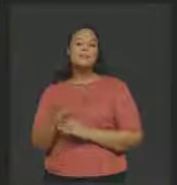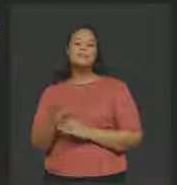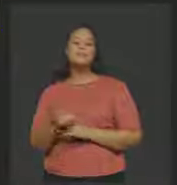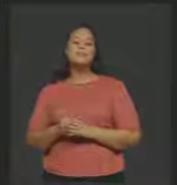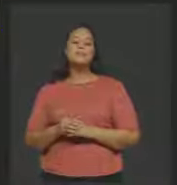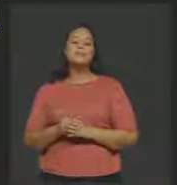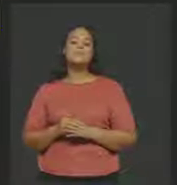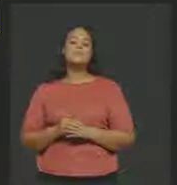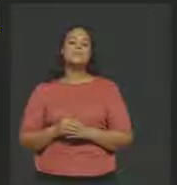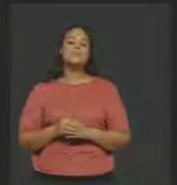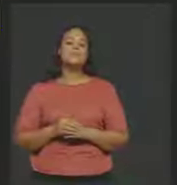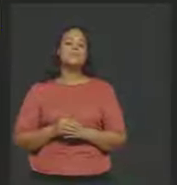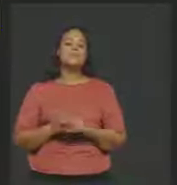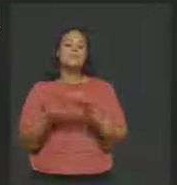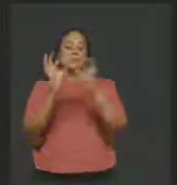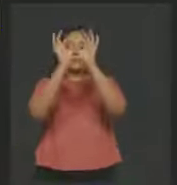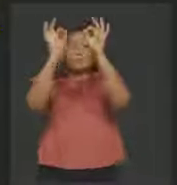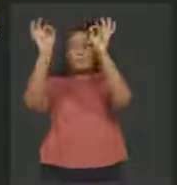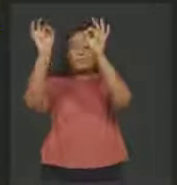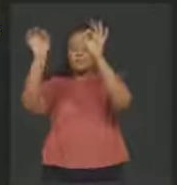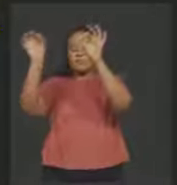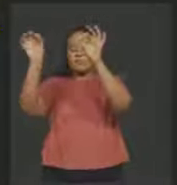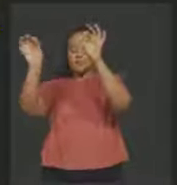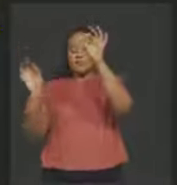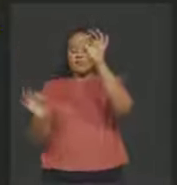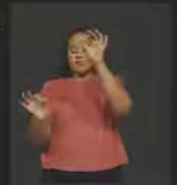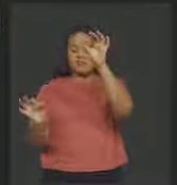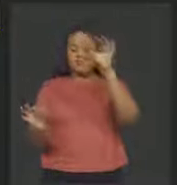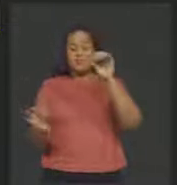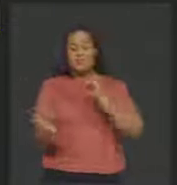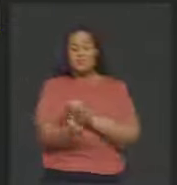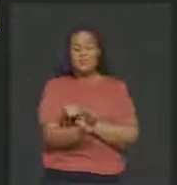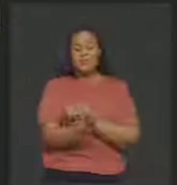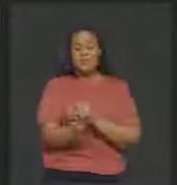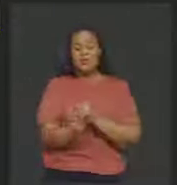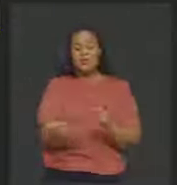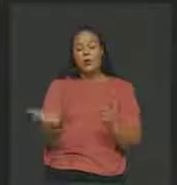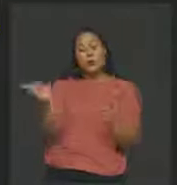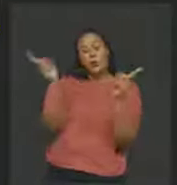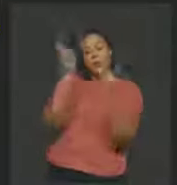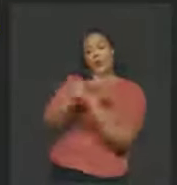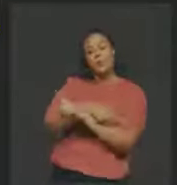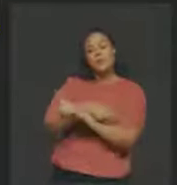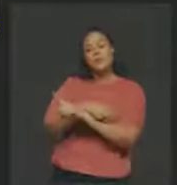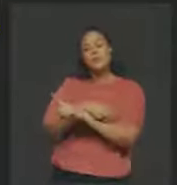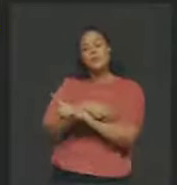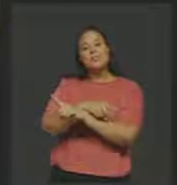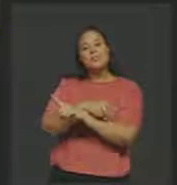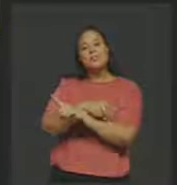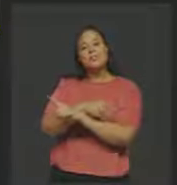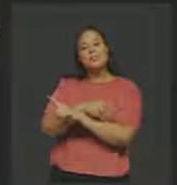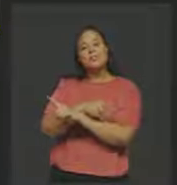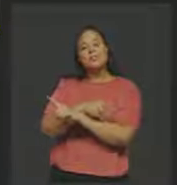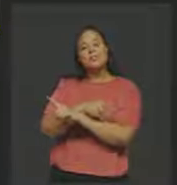Eu coloquei que o sentido da corrente é o contrário do sentido do movimento dos elétrons. Até escrevi isso